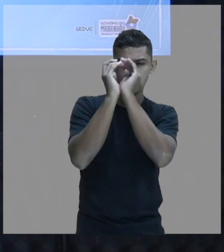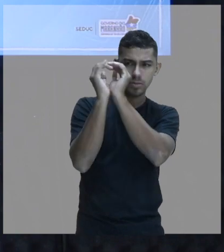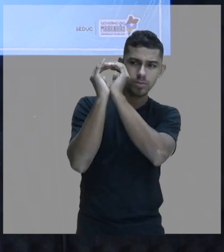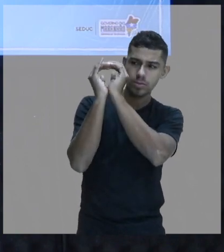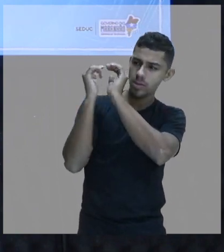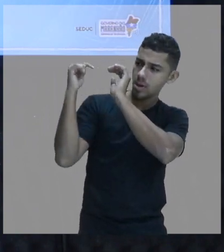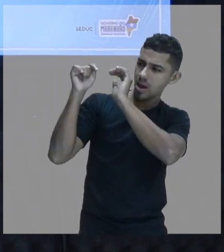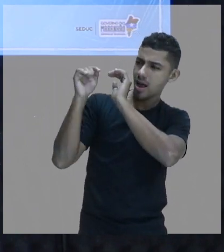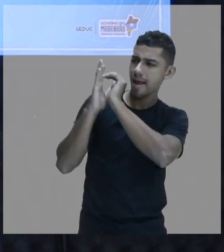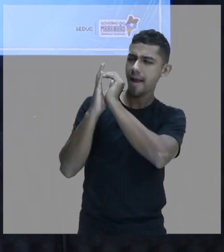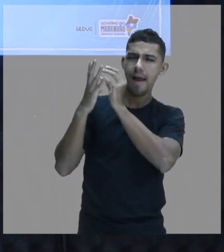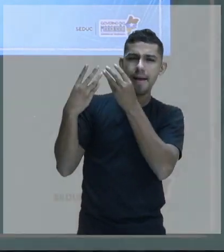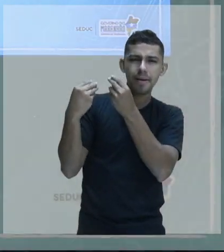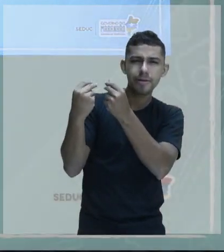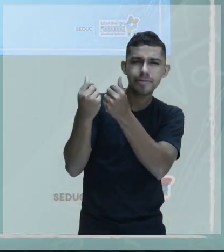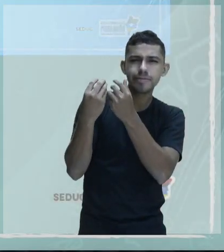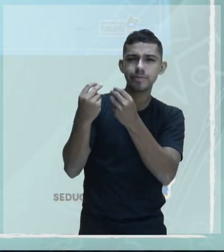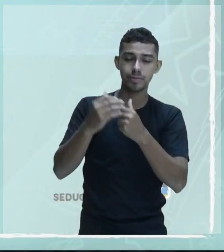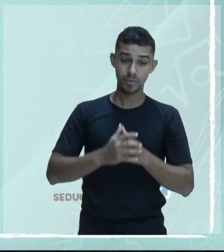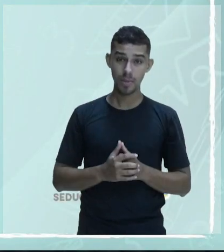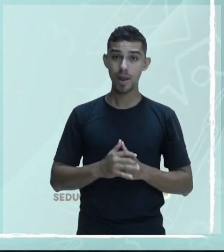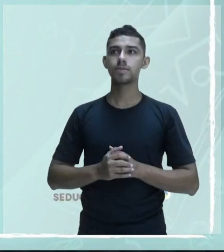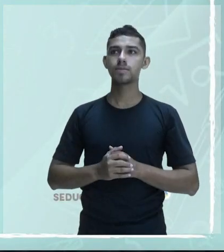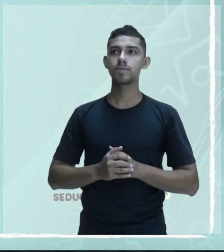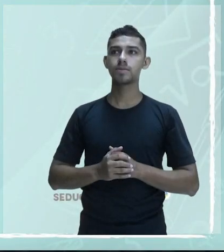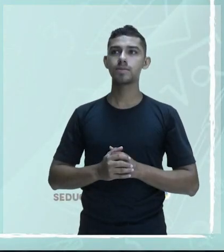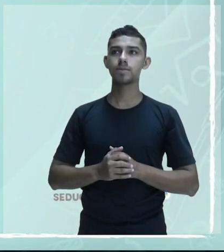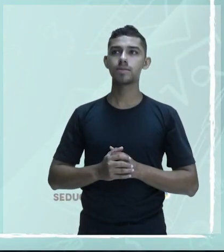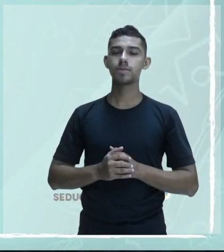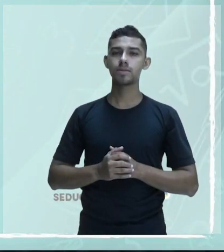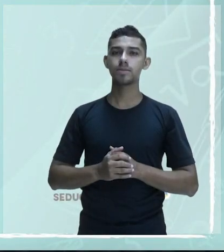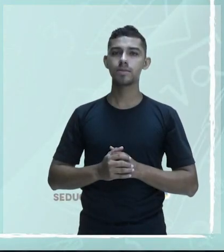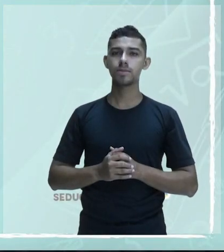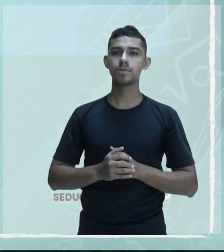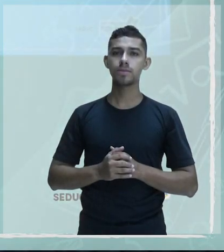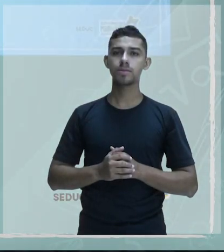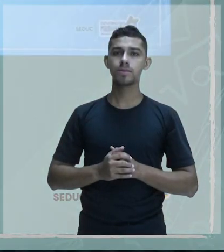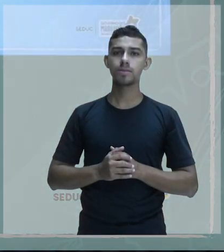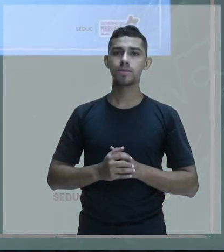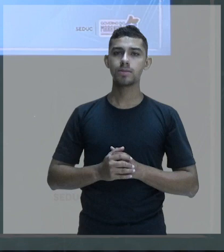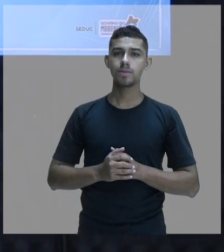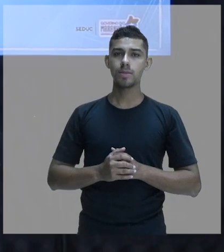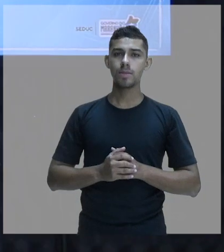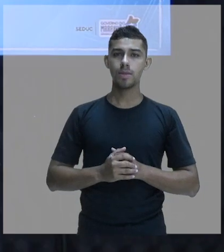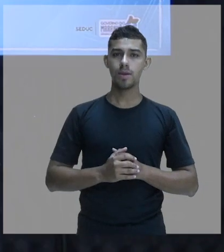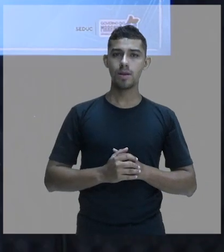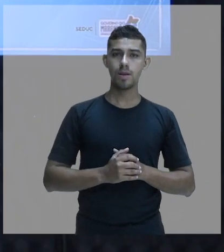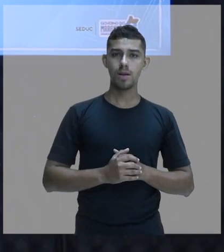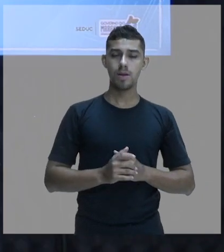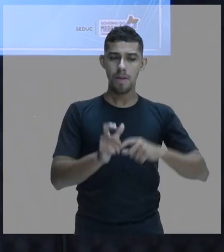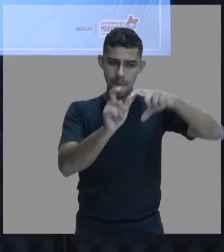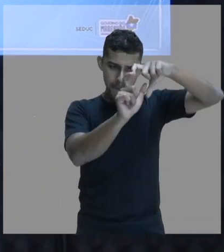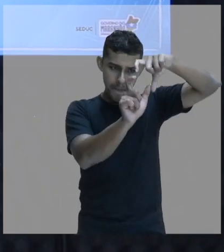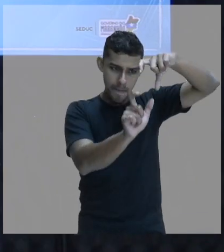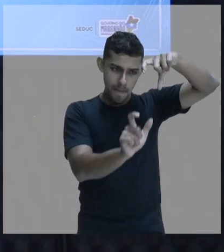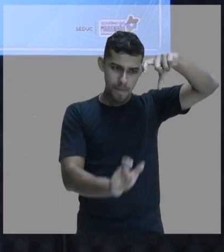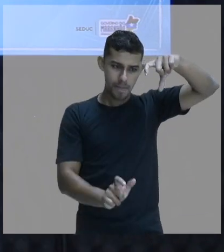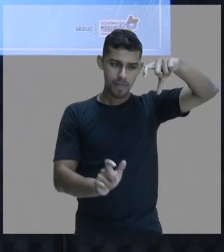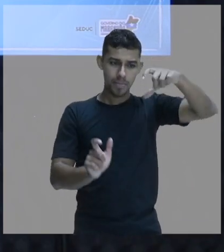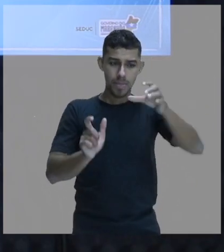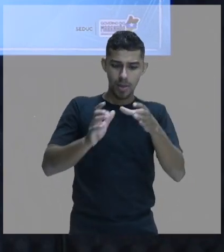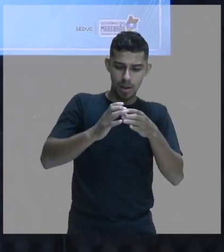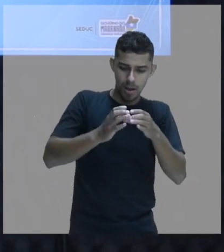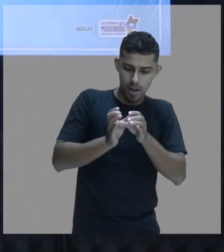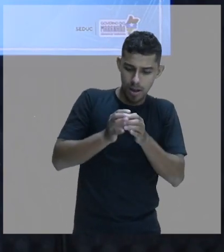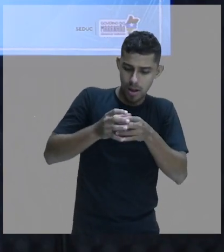cérebro. Quando nós falamos em coluna vertebral, por dentro da coluna vertebral passa a medula espinal. Se